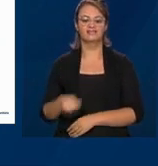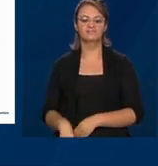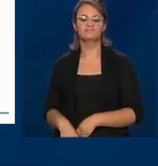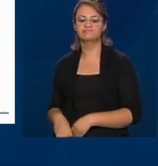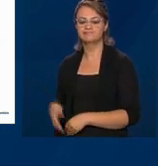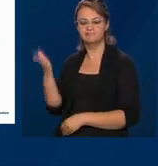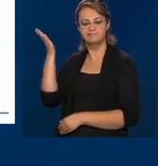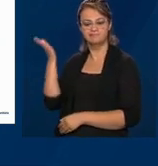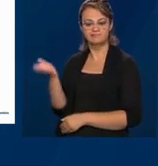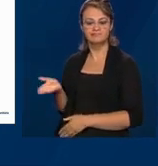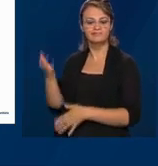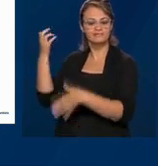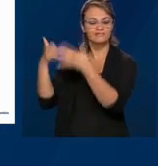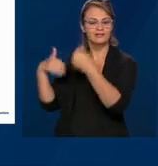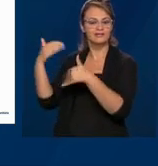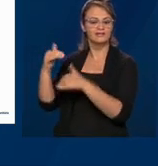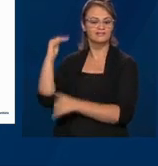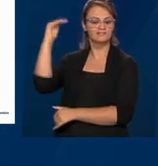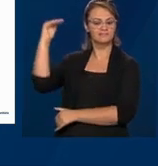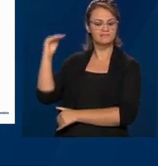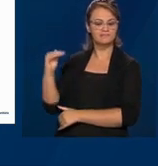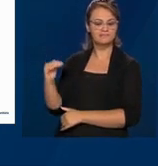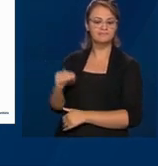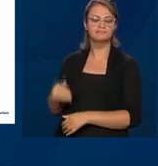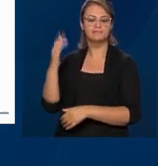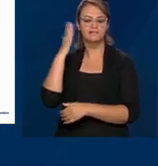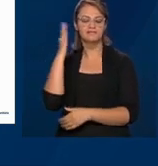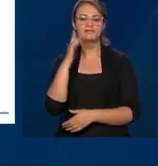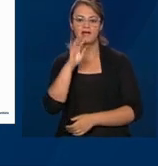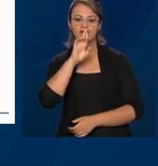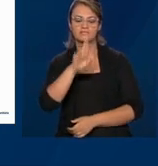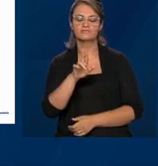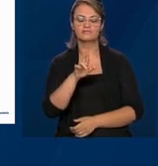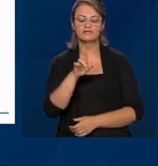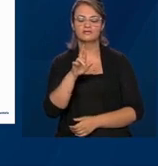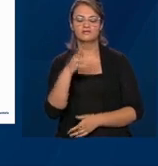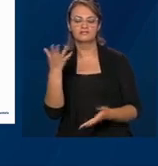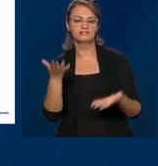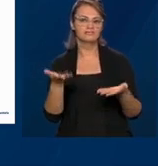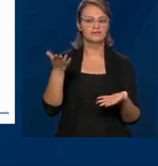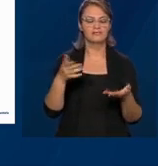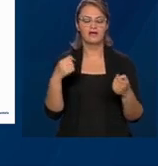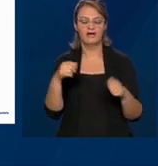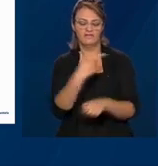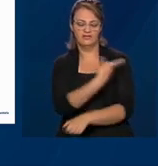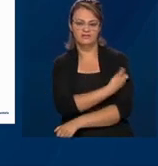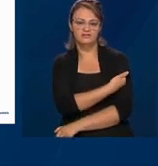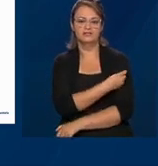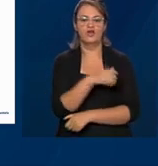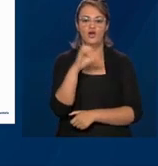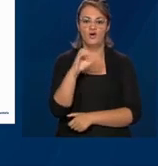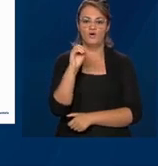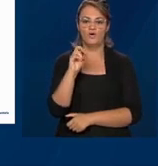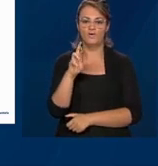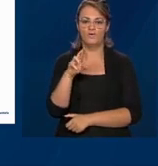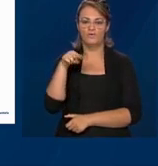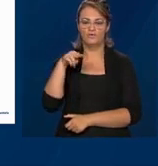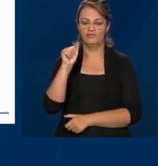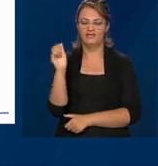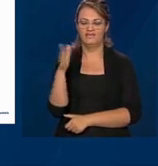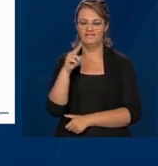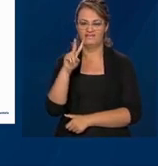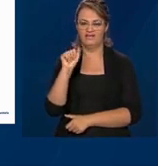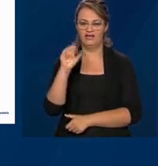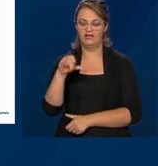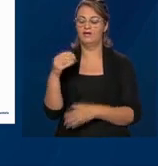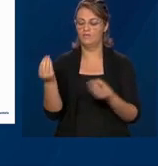que fazer para o caso dos resultados secundários de eficácia da Coronavac. Então, a gente teve 85